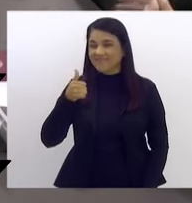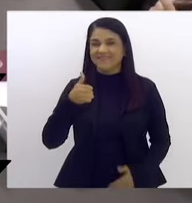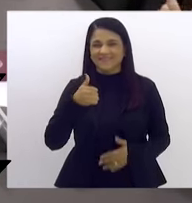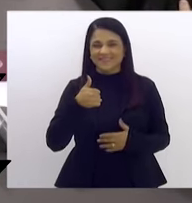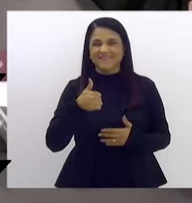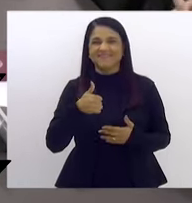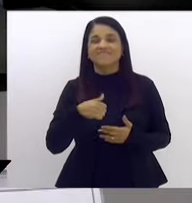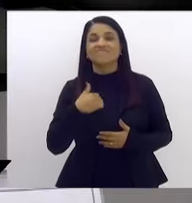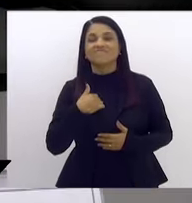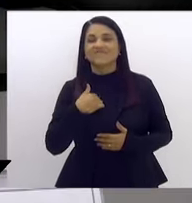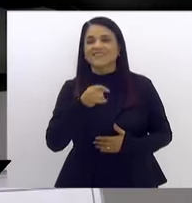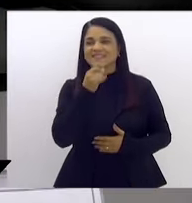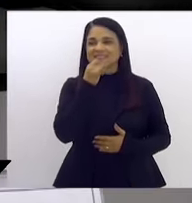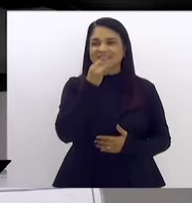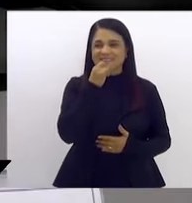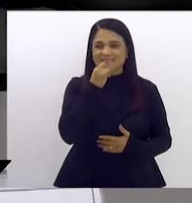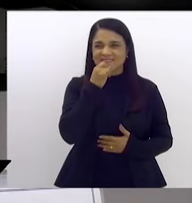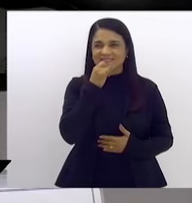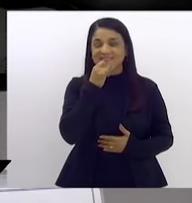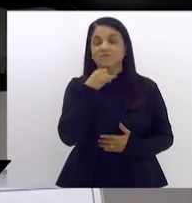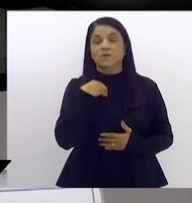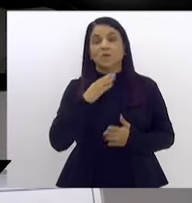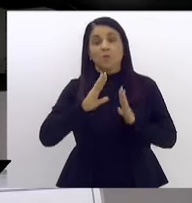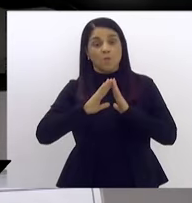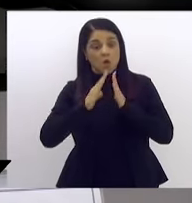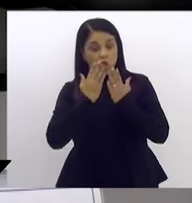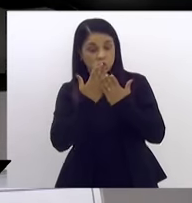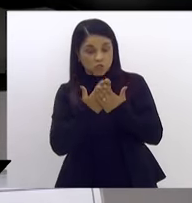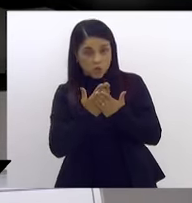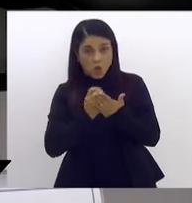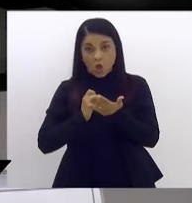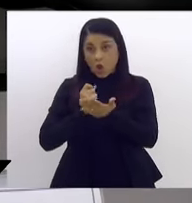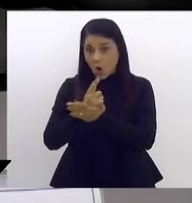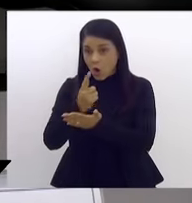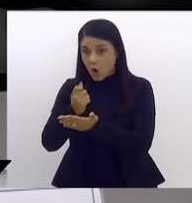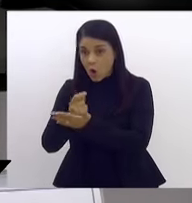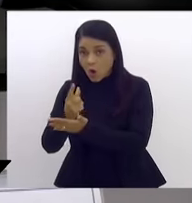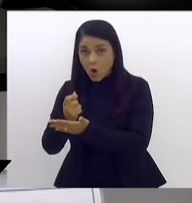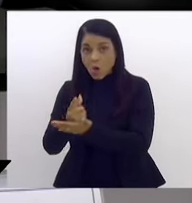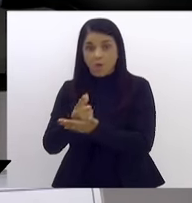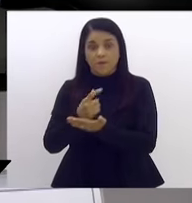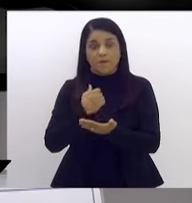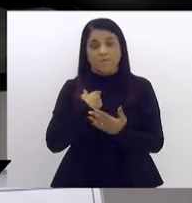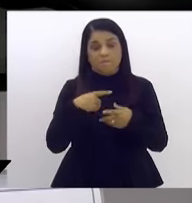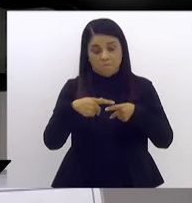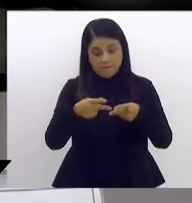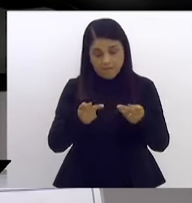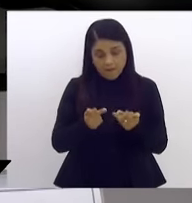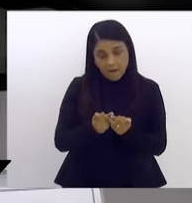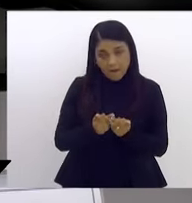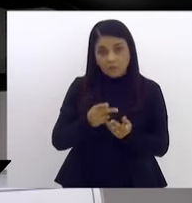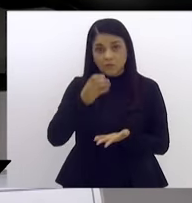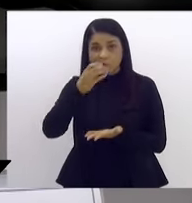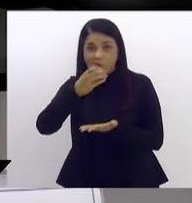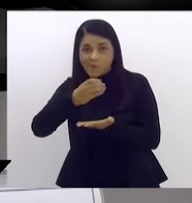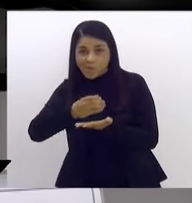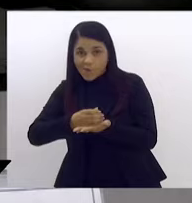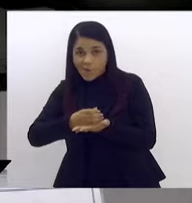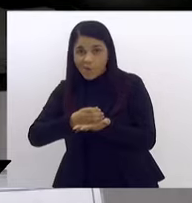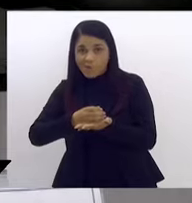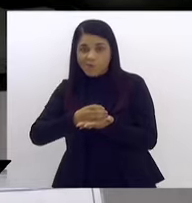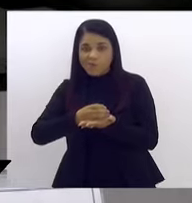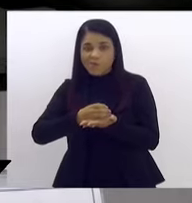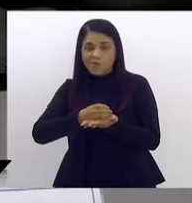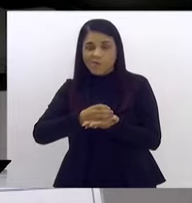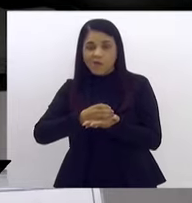exemplo uma escola já compra pratos já compra copos e e a substituição